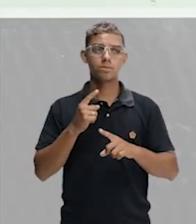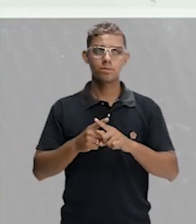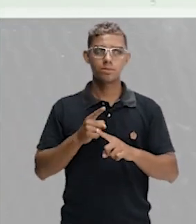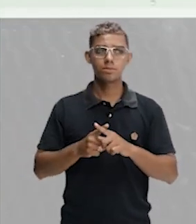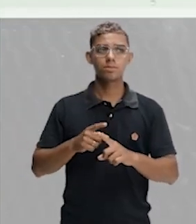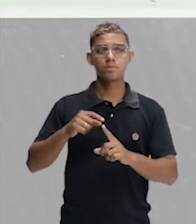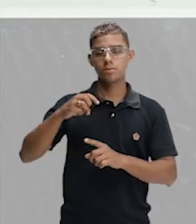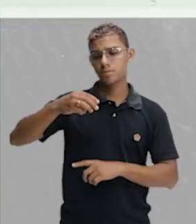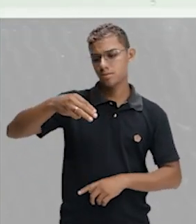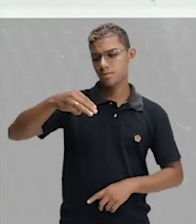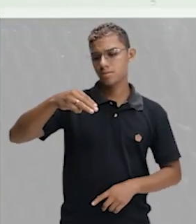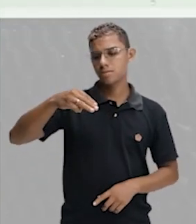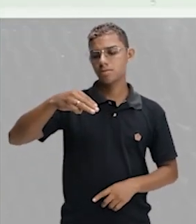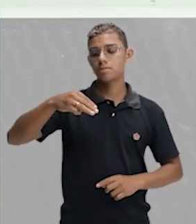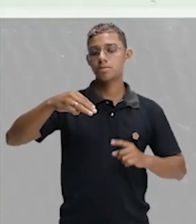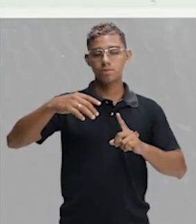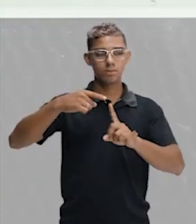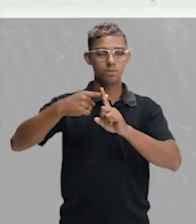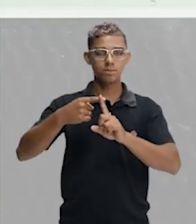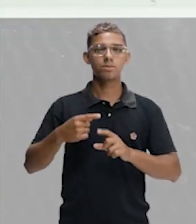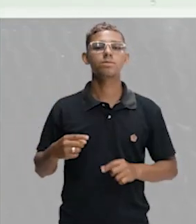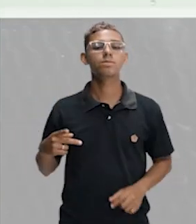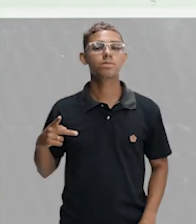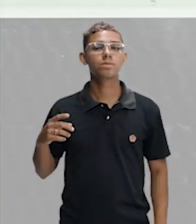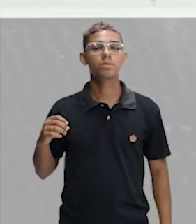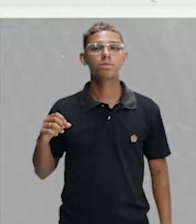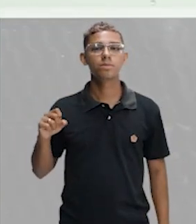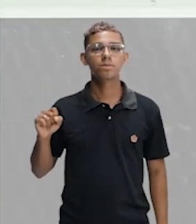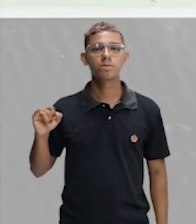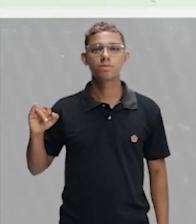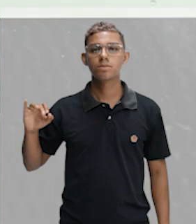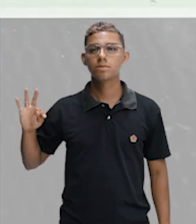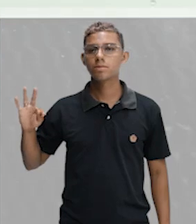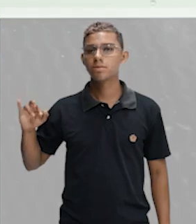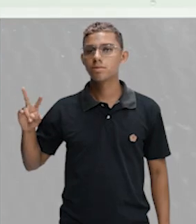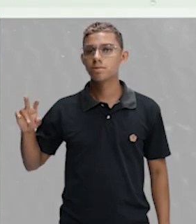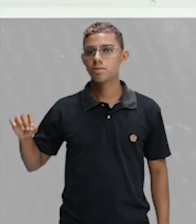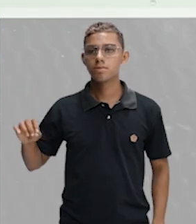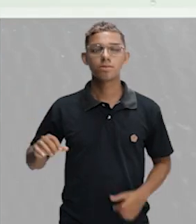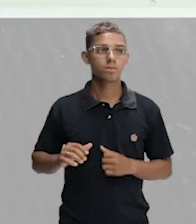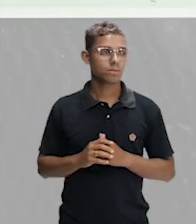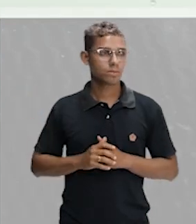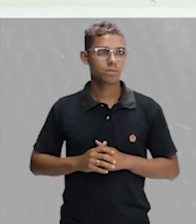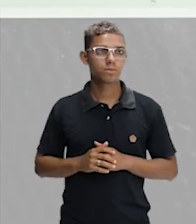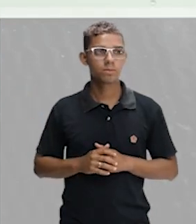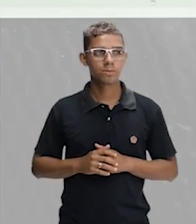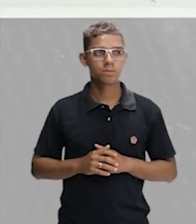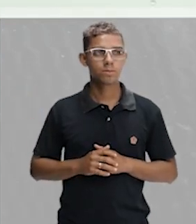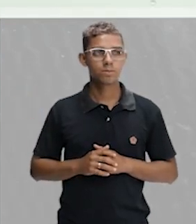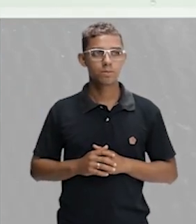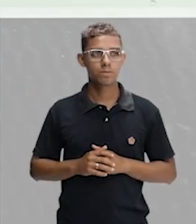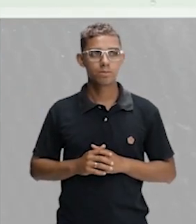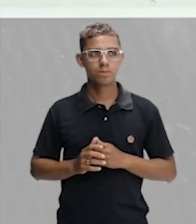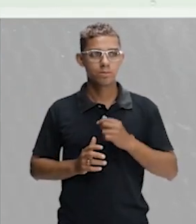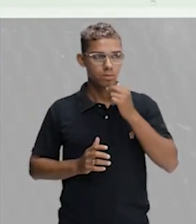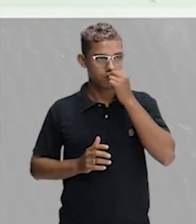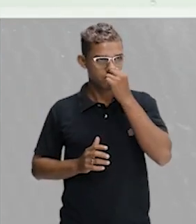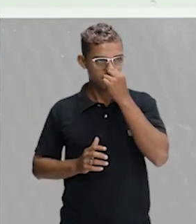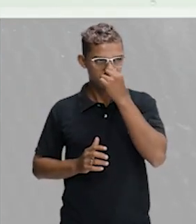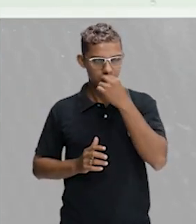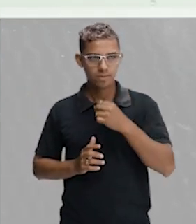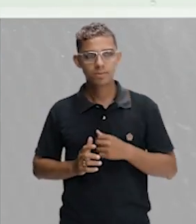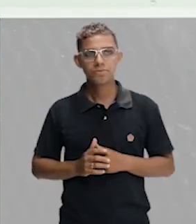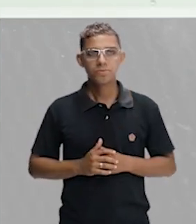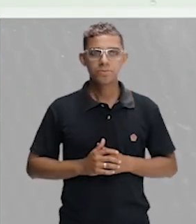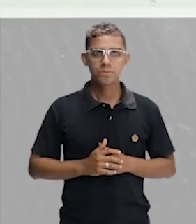e quem é o coeficiente é linear sete sobre quatro é onde ele